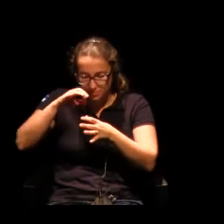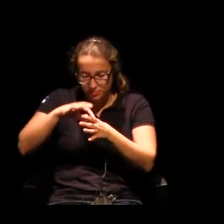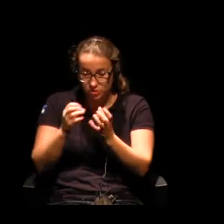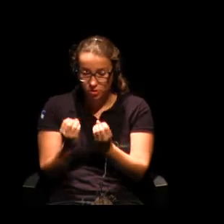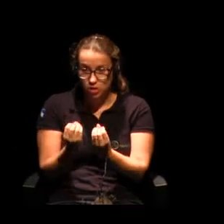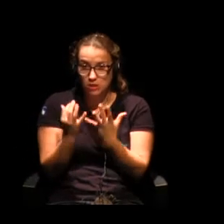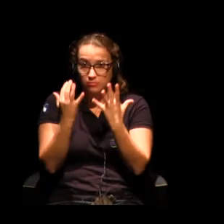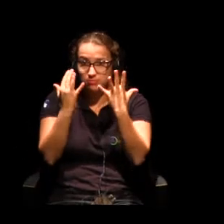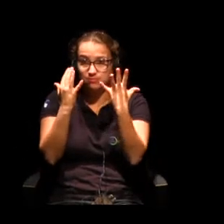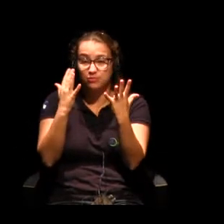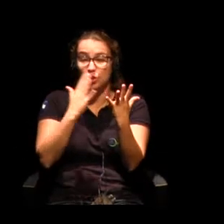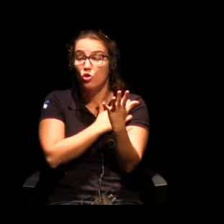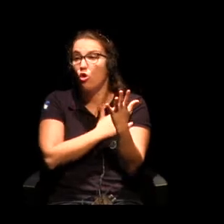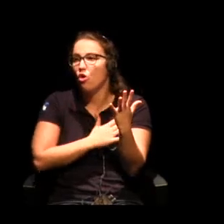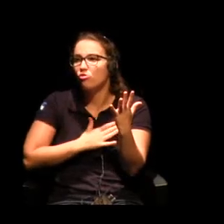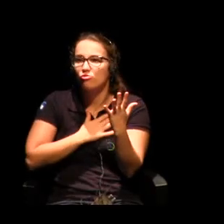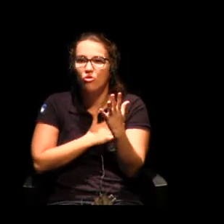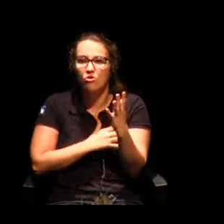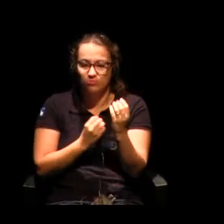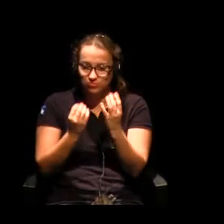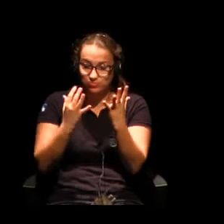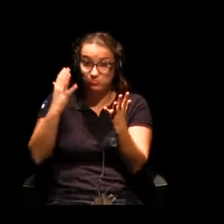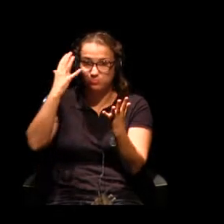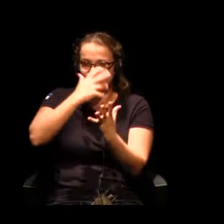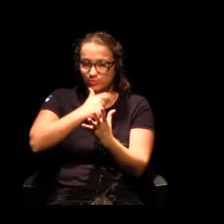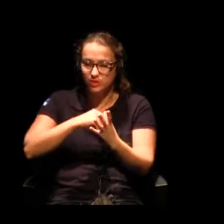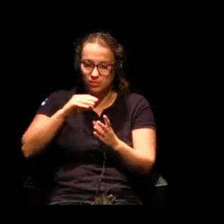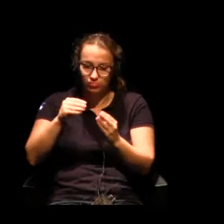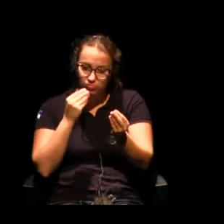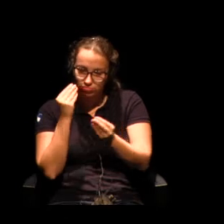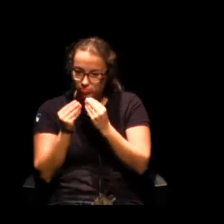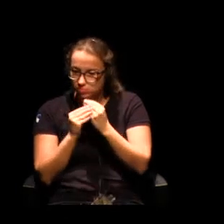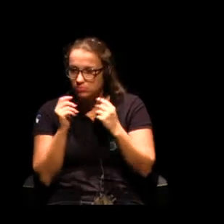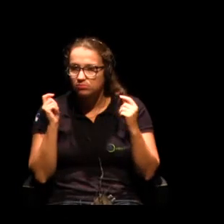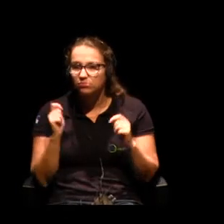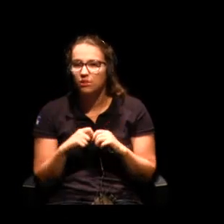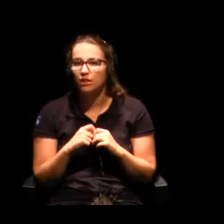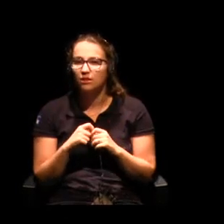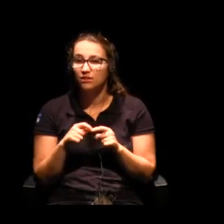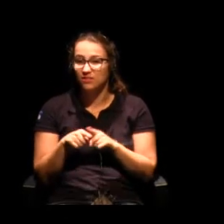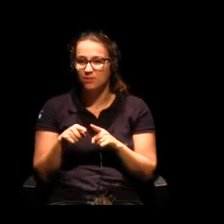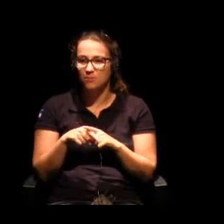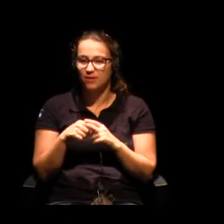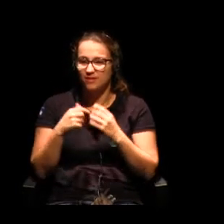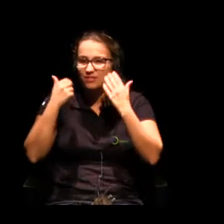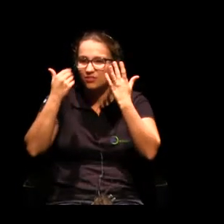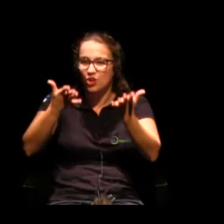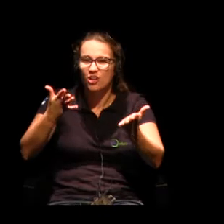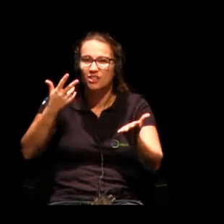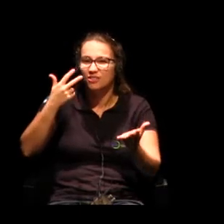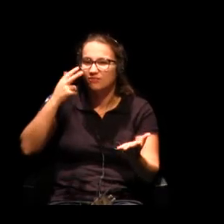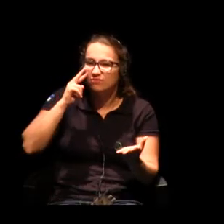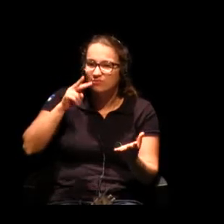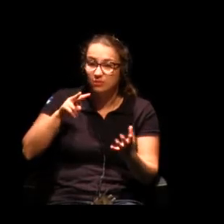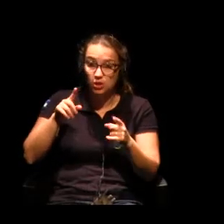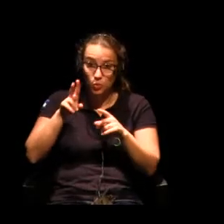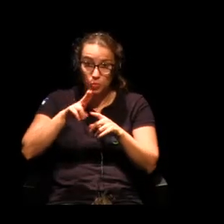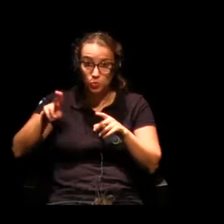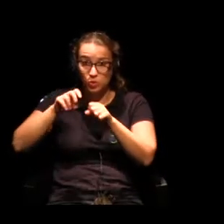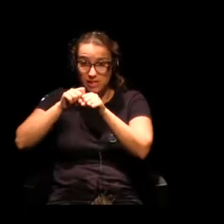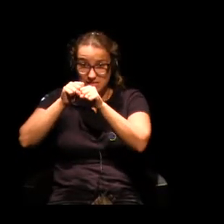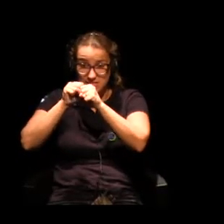como essas plantas cresceram muito bem nesse espaço e também criou esse efeito